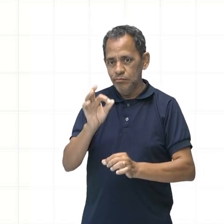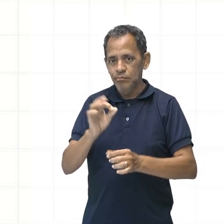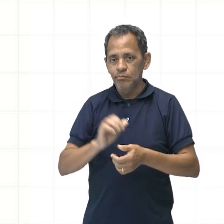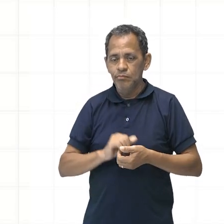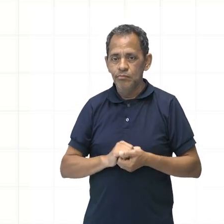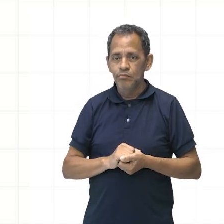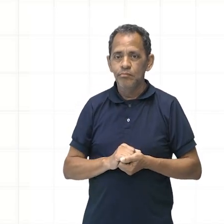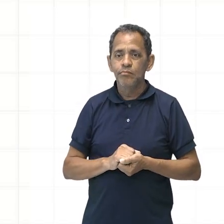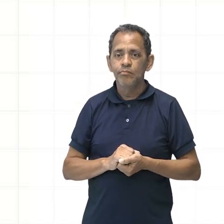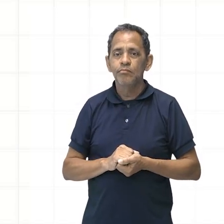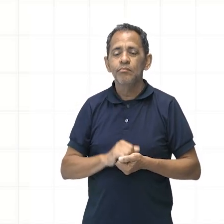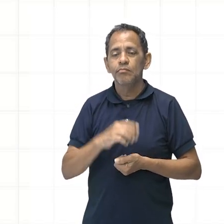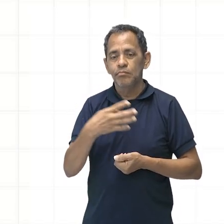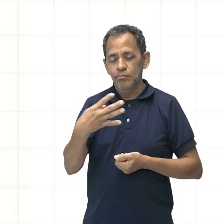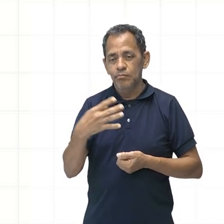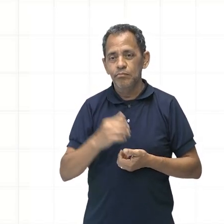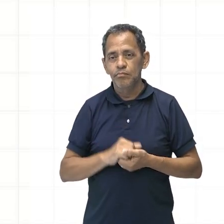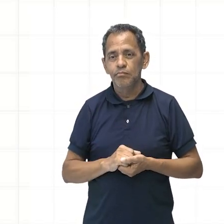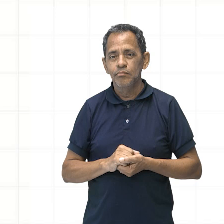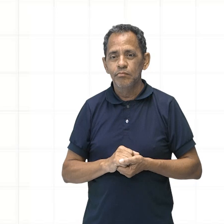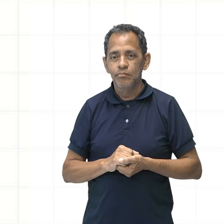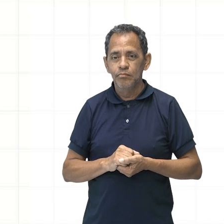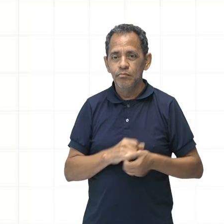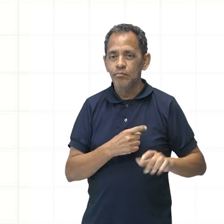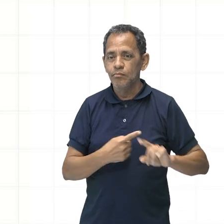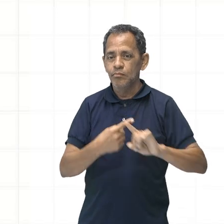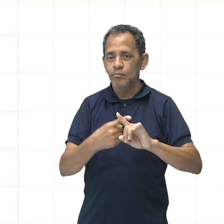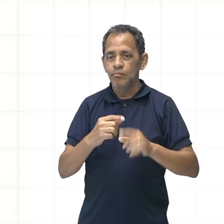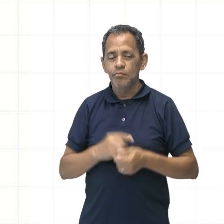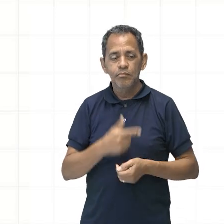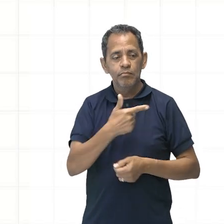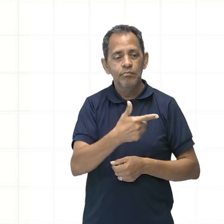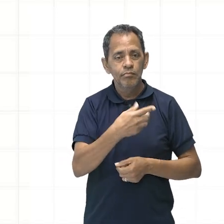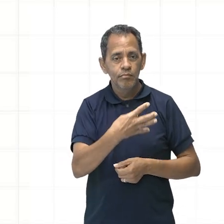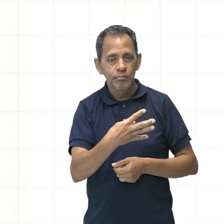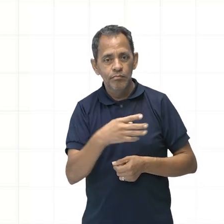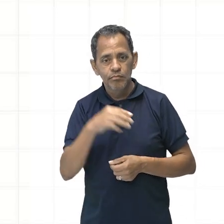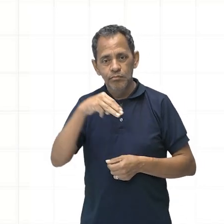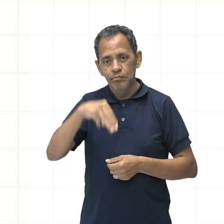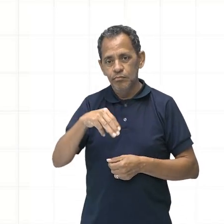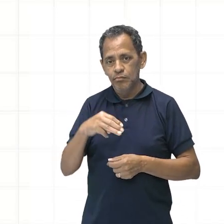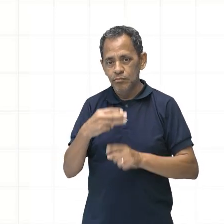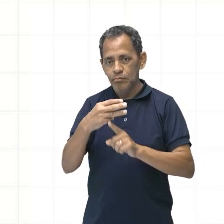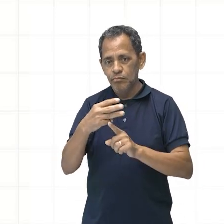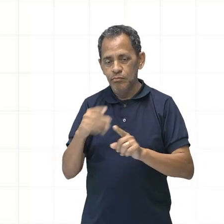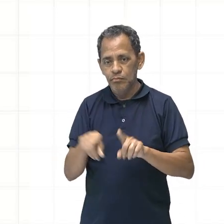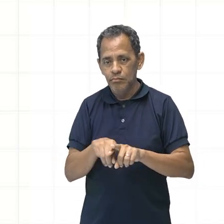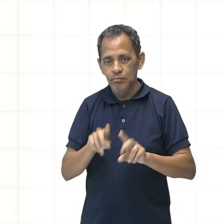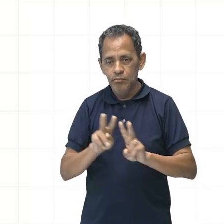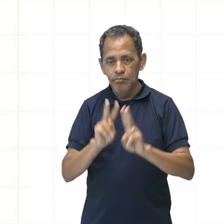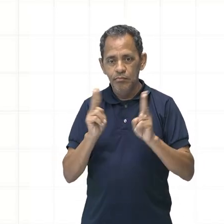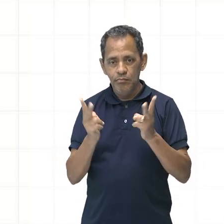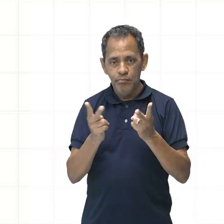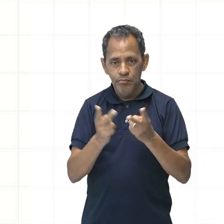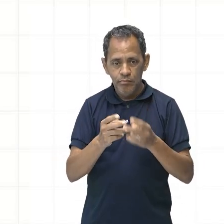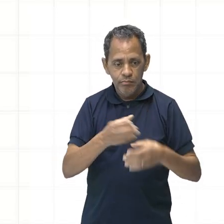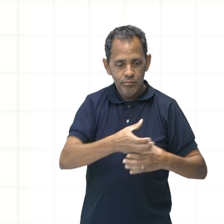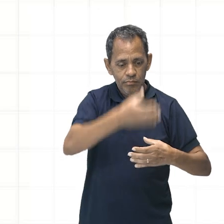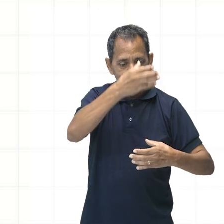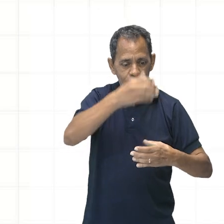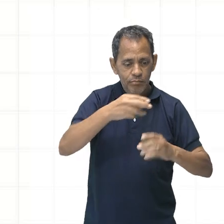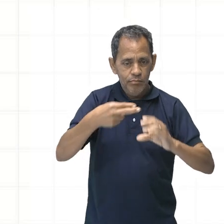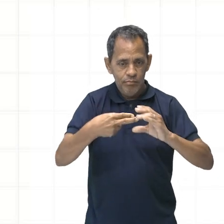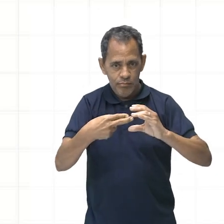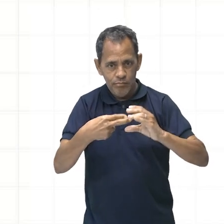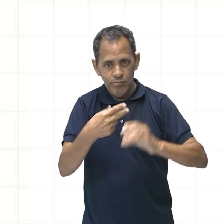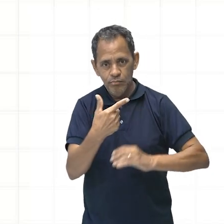é 4. Fazendo esse produto é igual a 24 metros cúbicos. Muito bem, o volume do cilindro, o raio da base